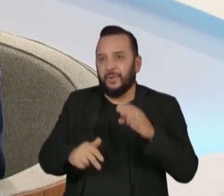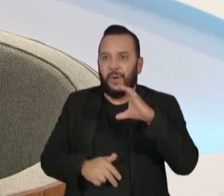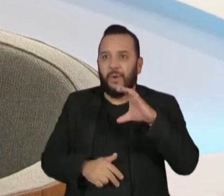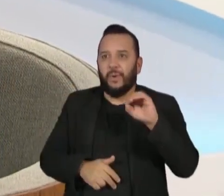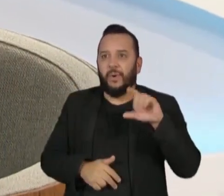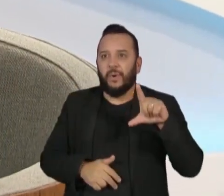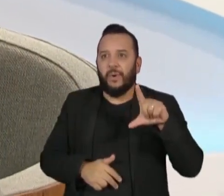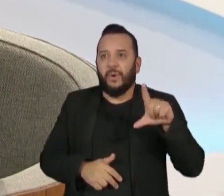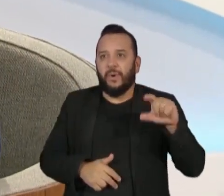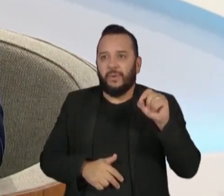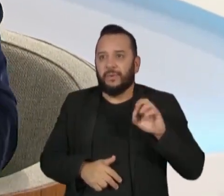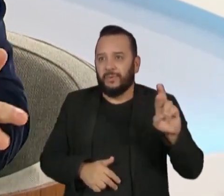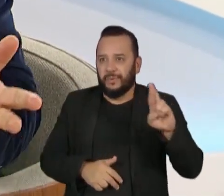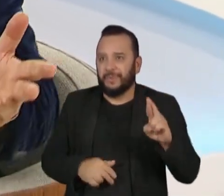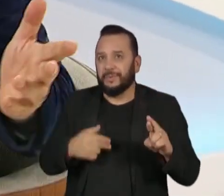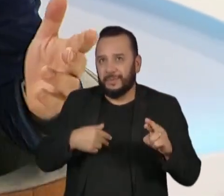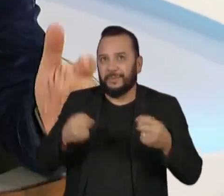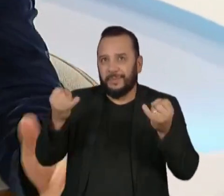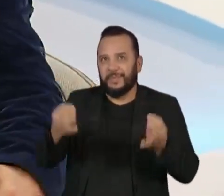Certo. A gente tinha que estar falando da Veja e não do CQC.